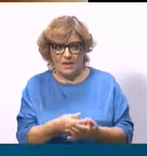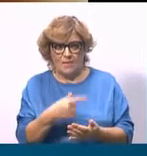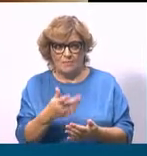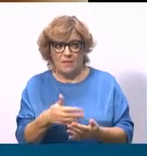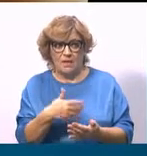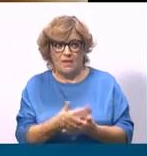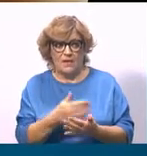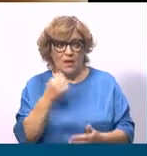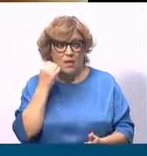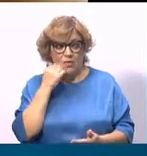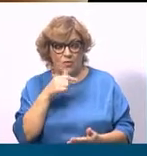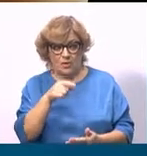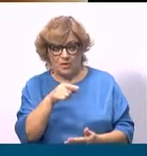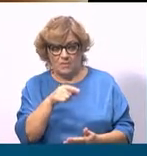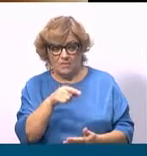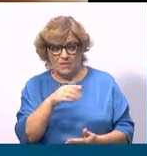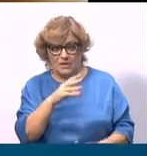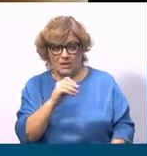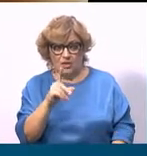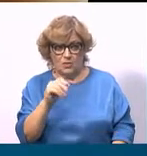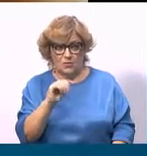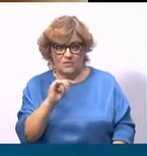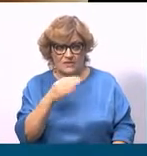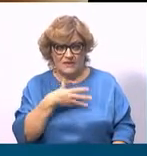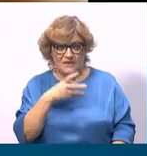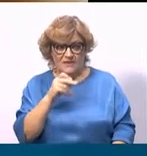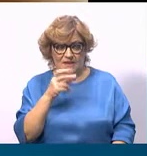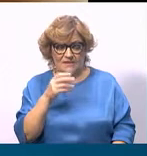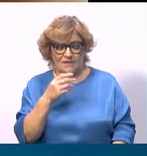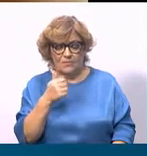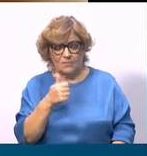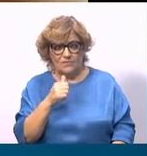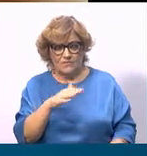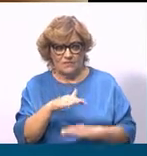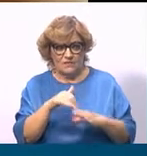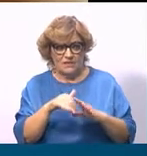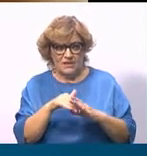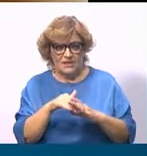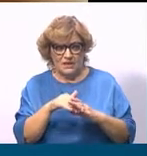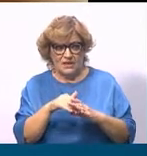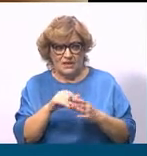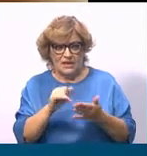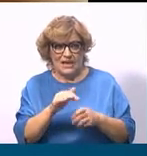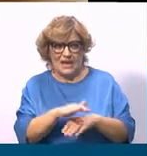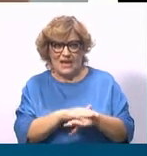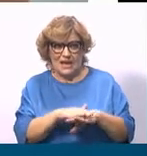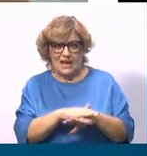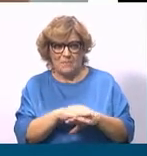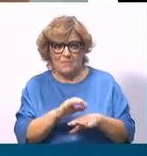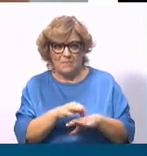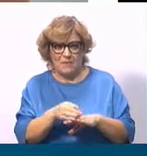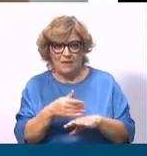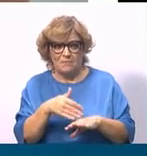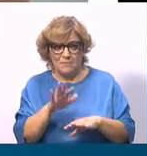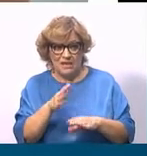provoca a dor. É evidente que nesta calosidade provavelmente também seria desejável fazer uma hidratação de pele. Mas se